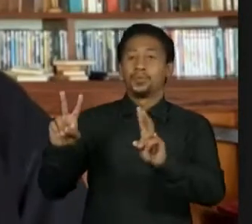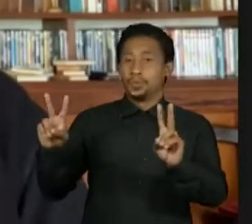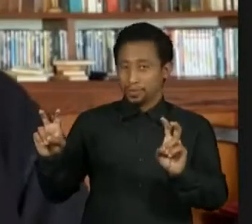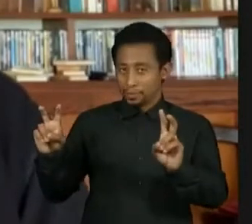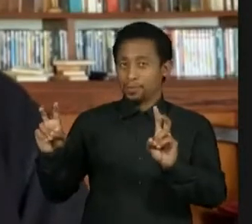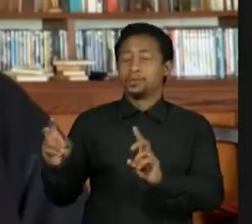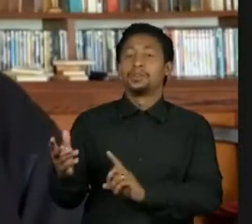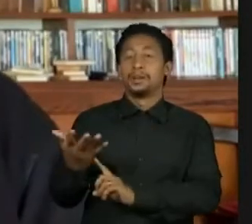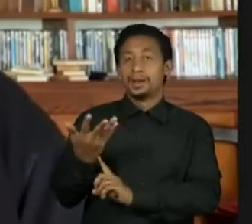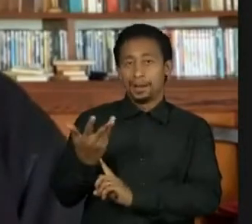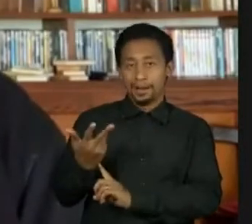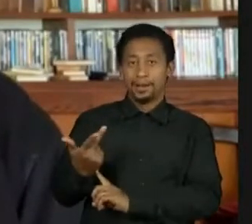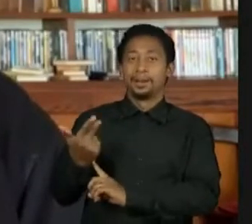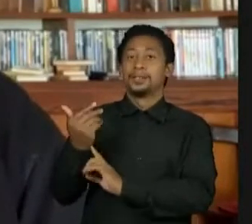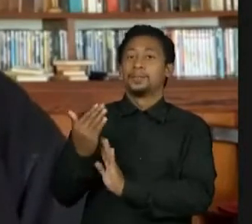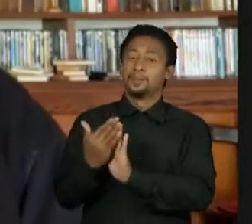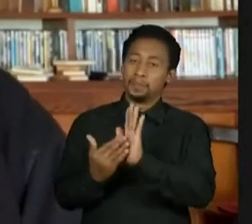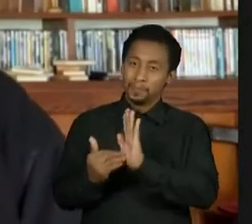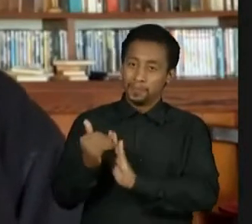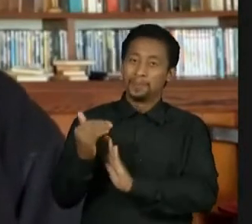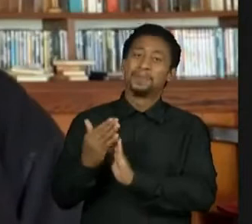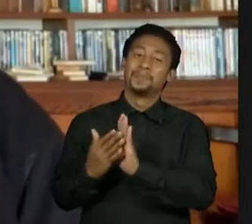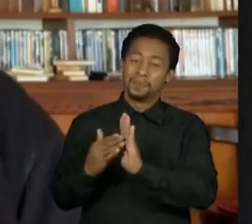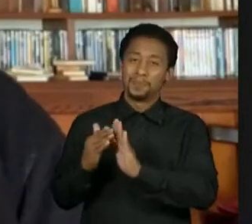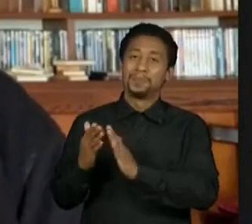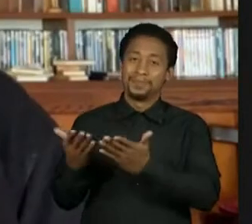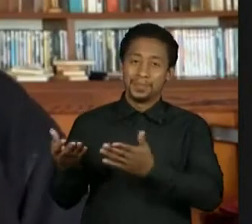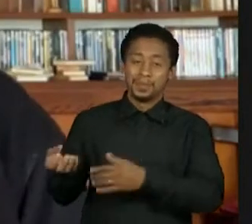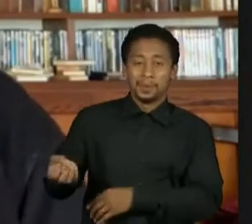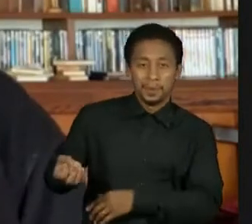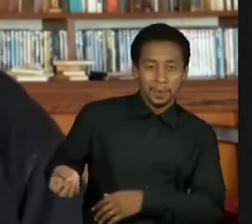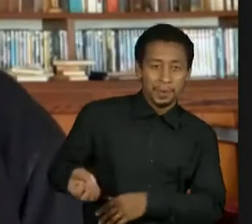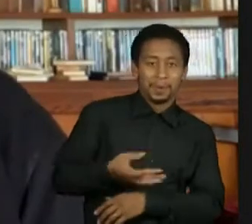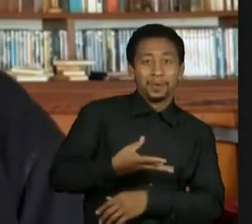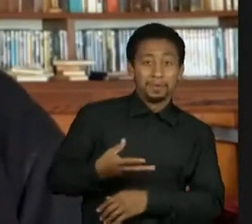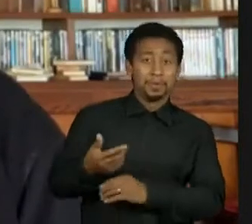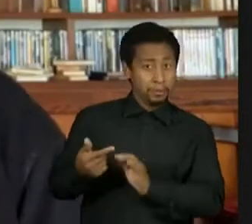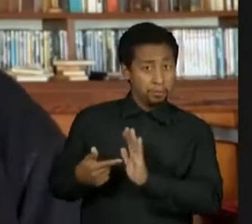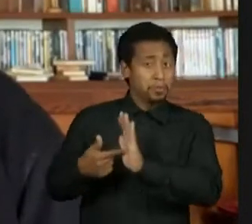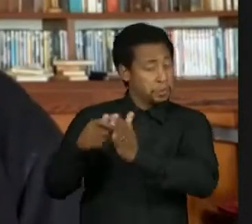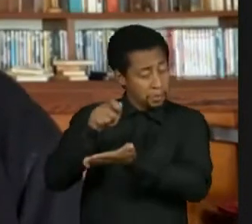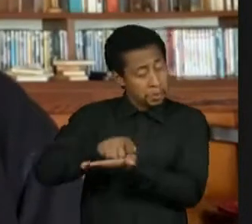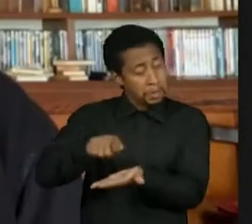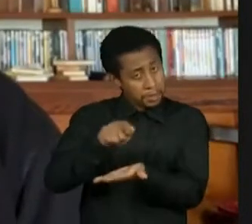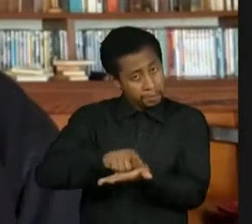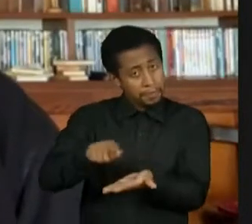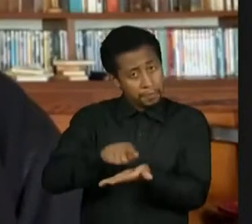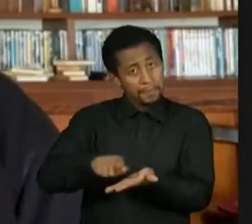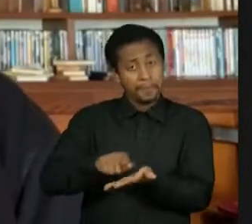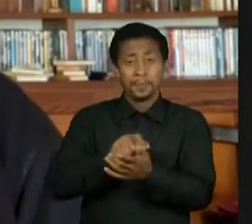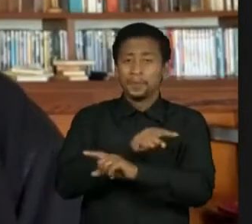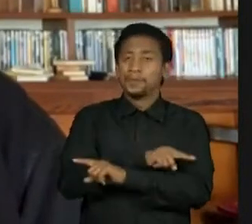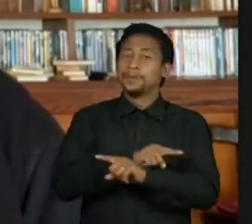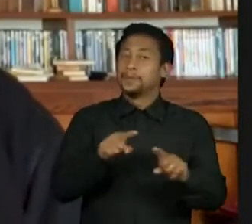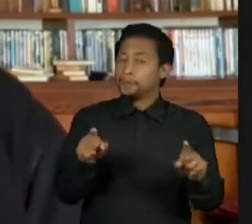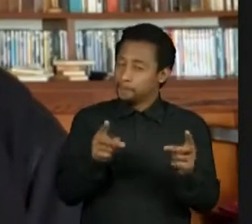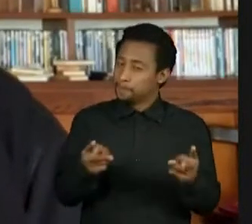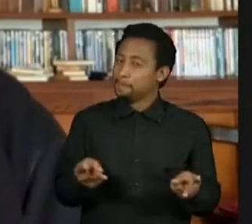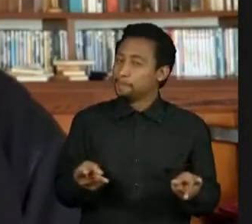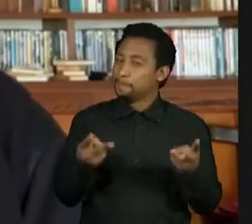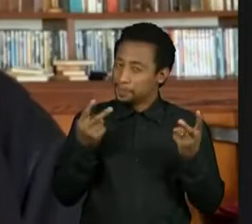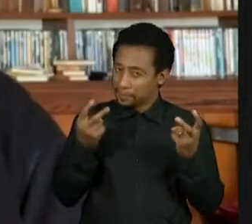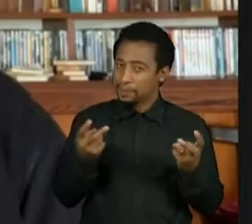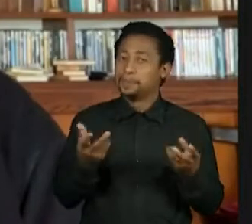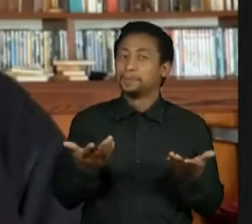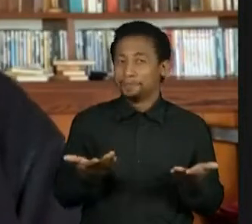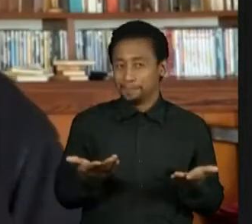se baseia nas coisas que ele escreveu. E a gente sabe, basta ler as coisas do passado dele, você vai ver que ele